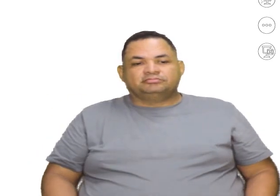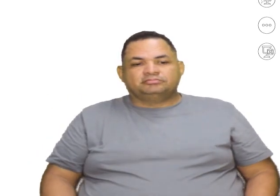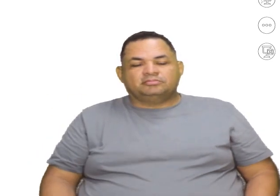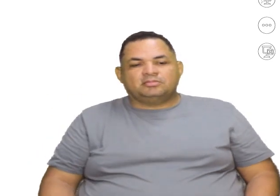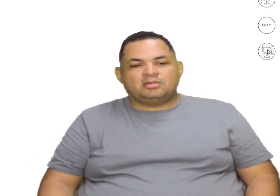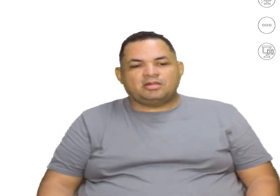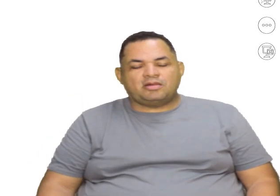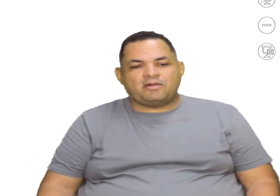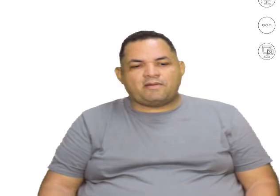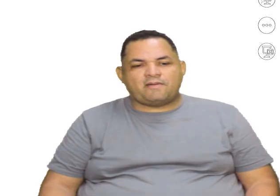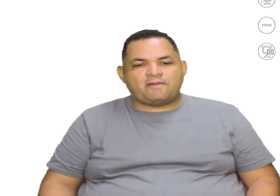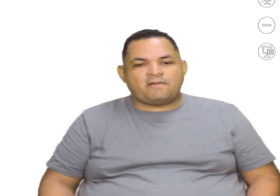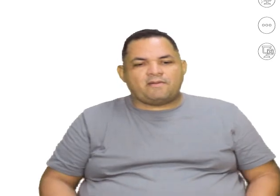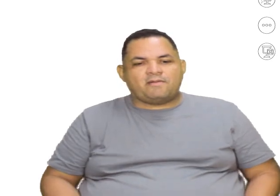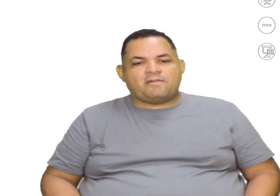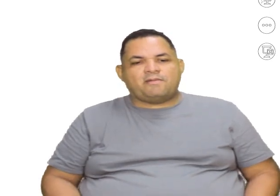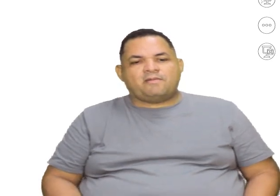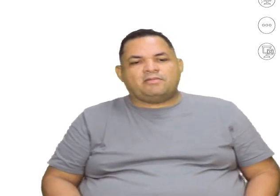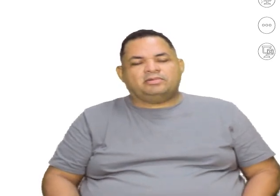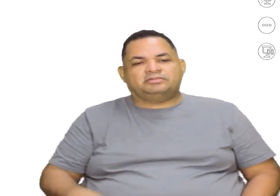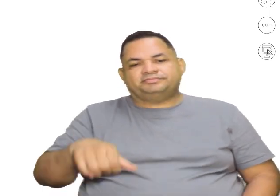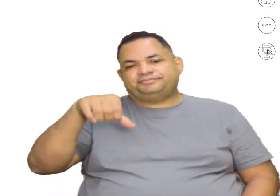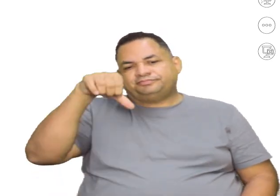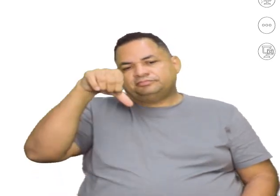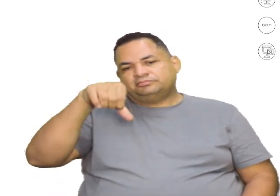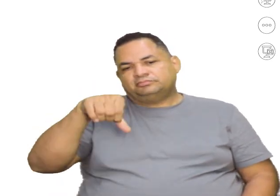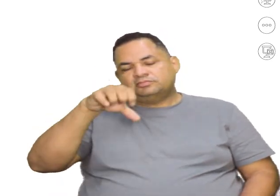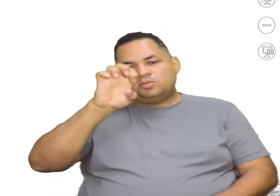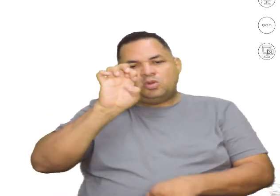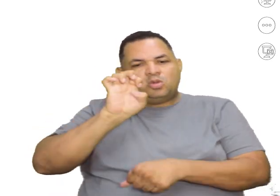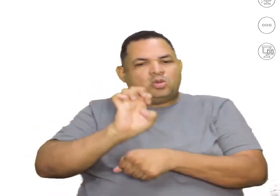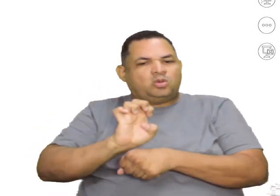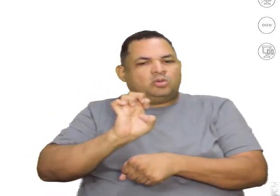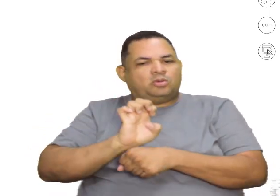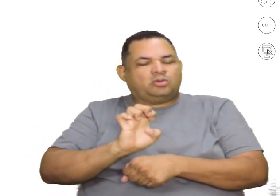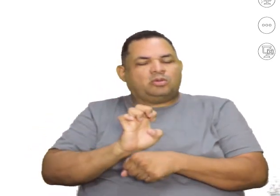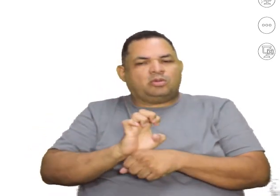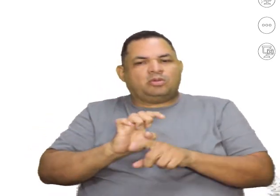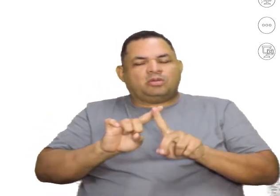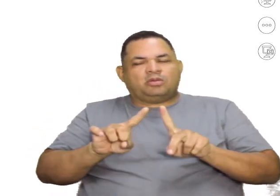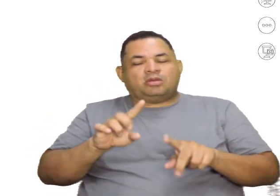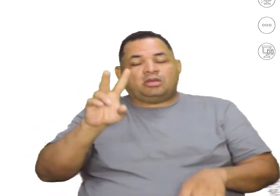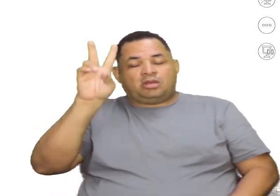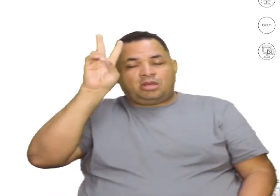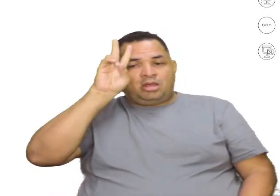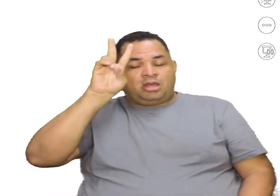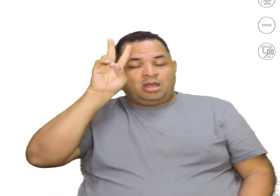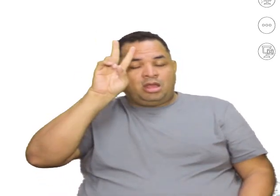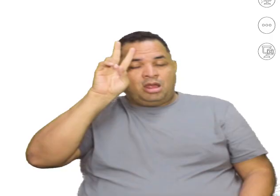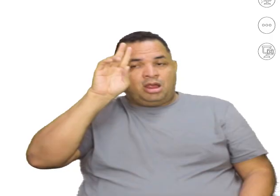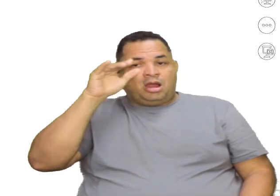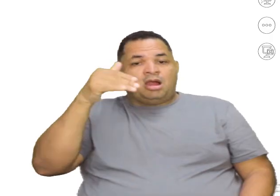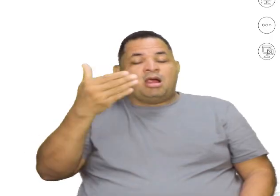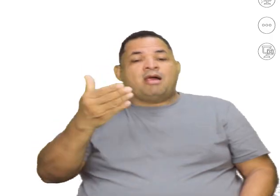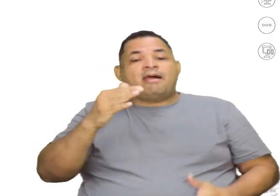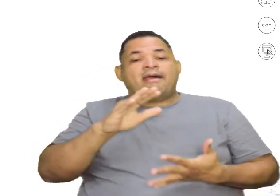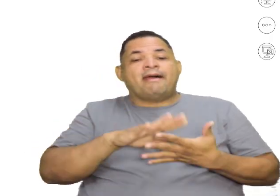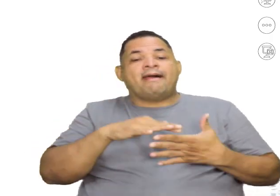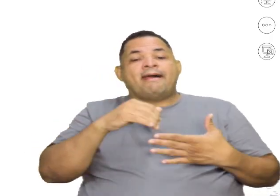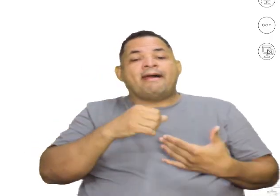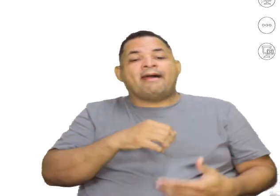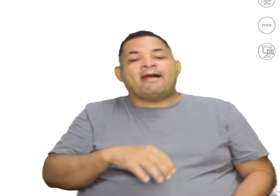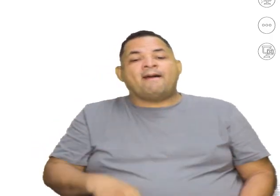Abrange, vamos lá, 9 estados, né? Só para lembrar aqui quais são,